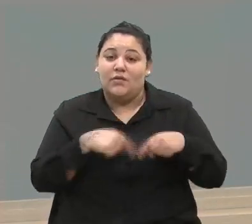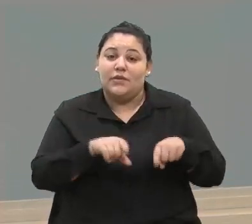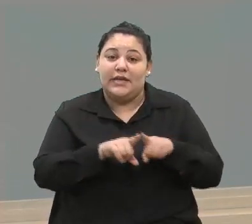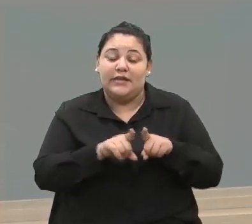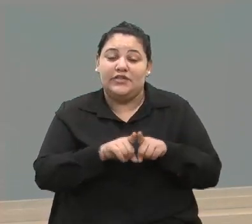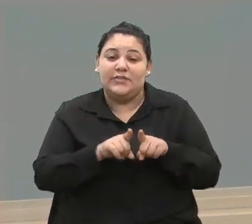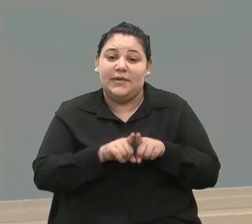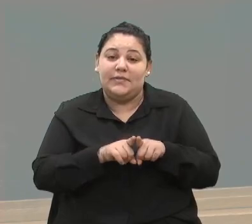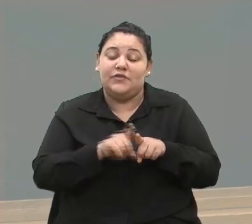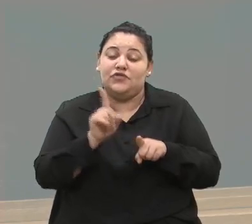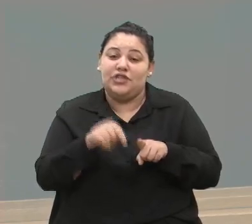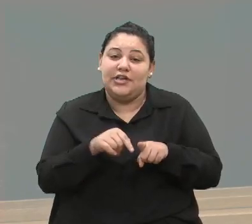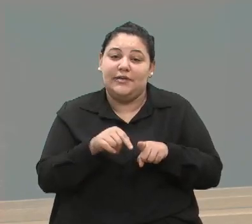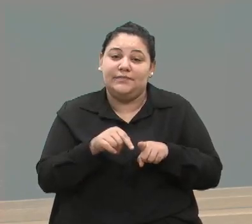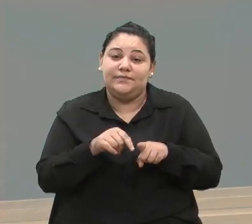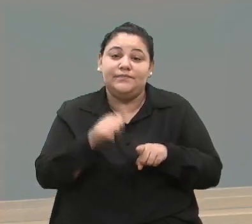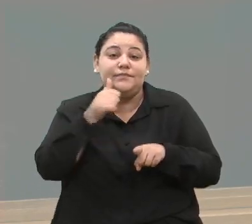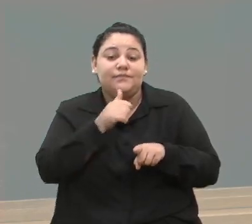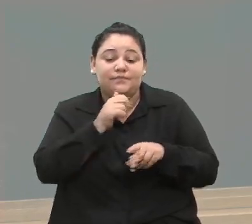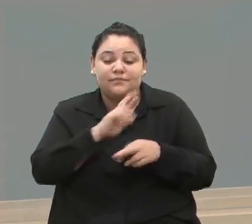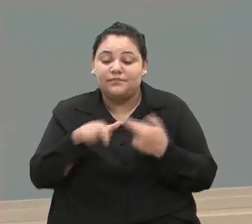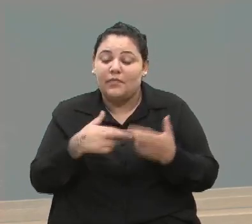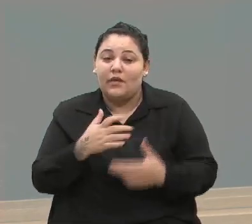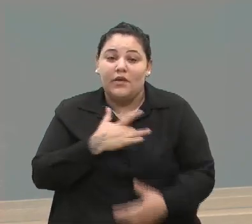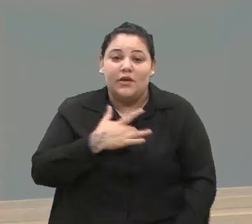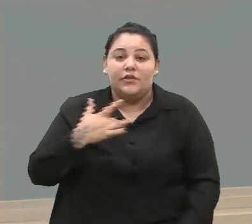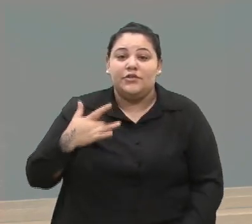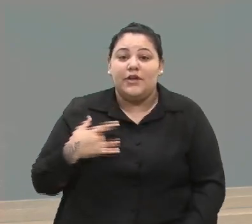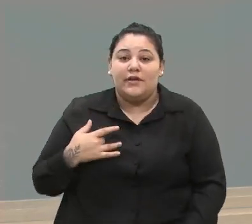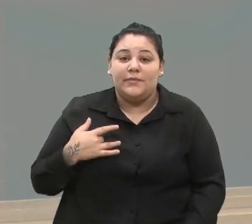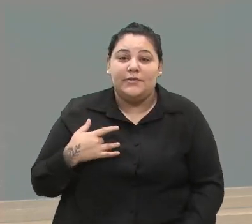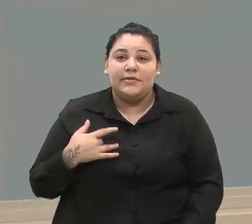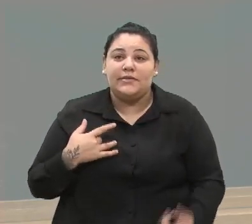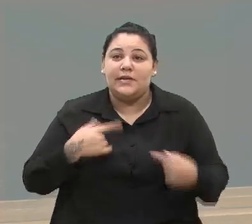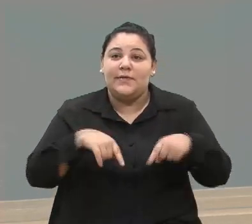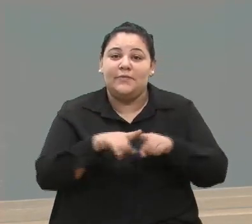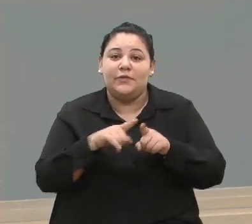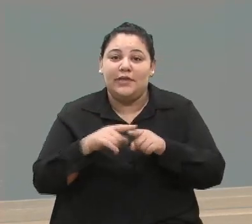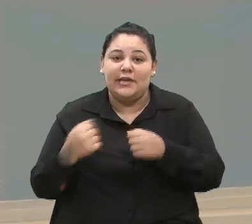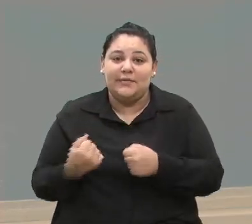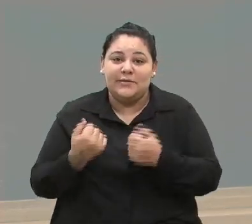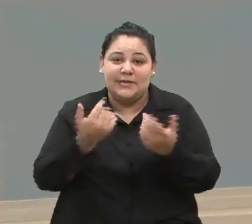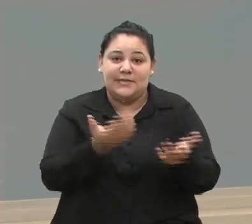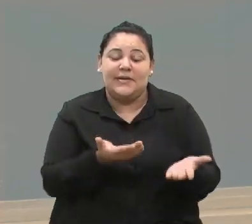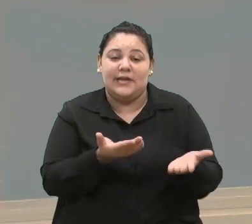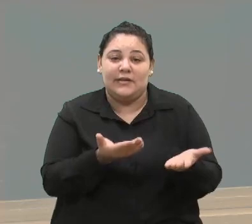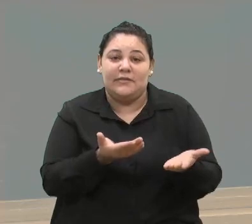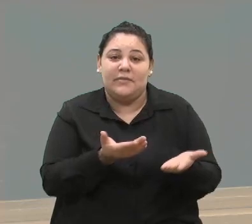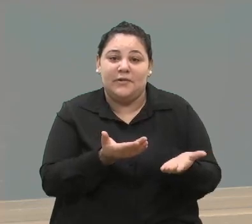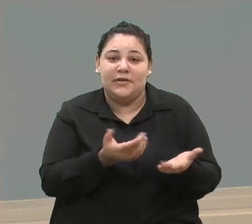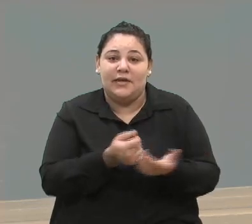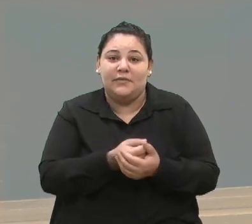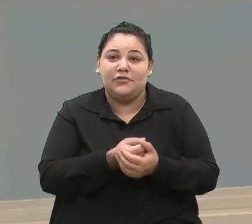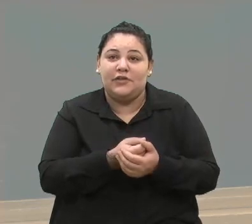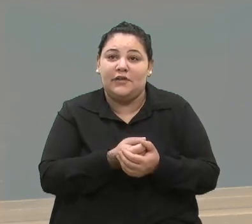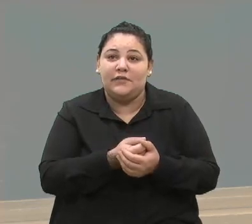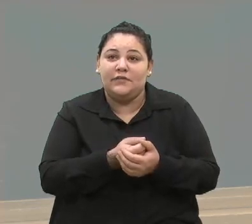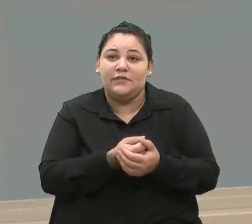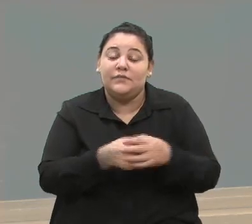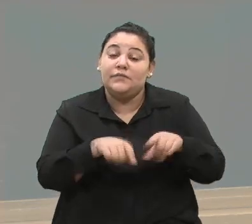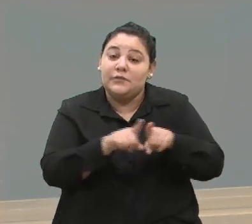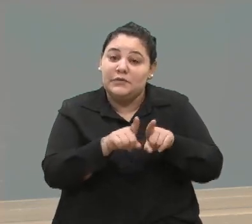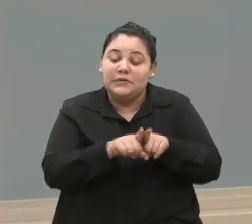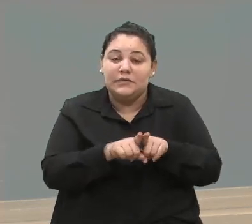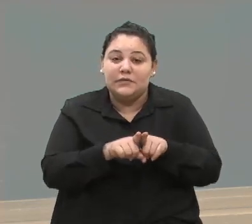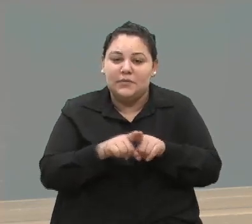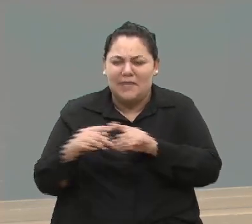questão das mulheres com a saúde. Então, foi a doação de um mamógrafo e também de um